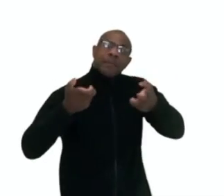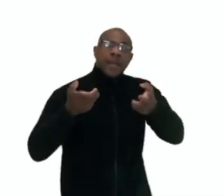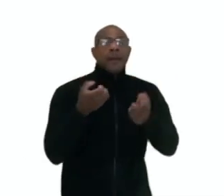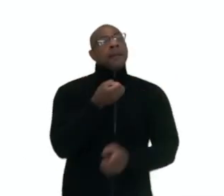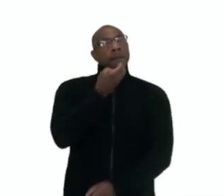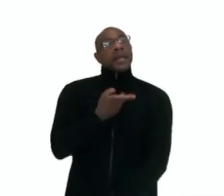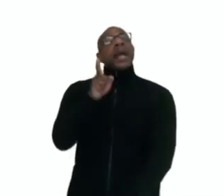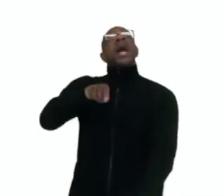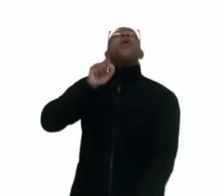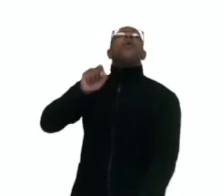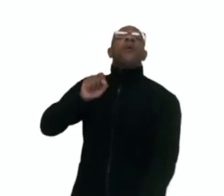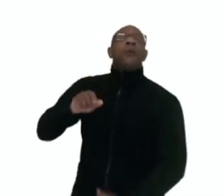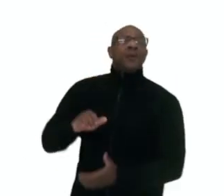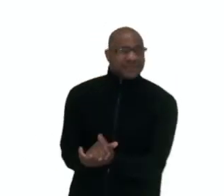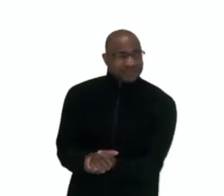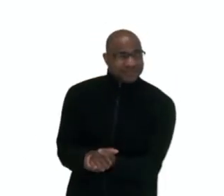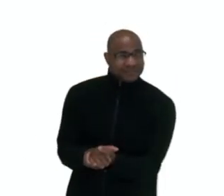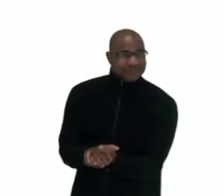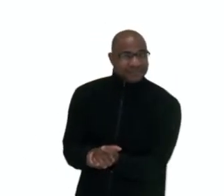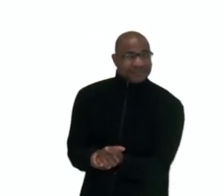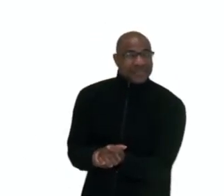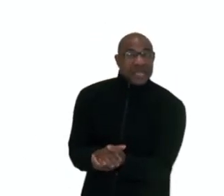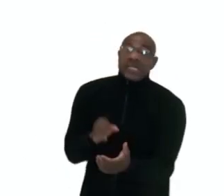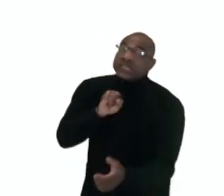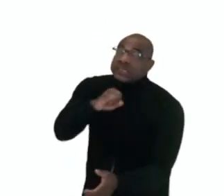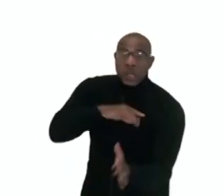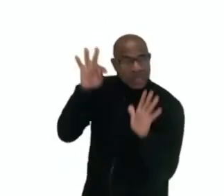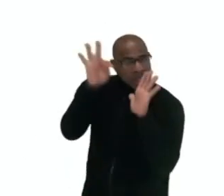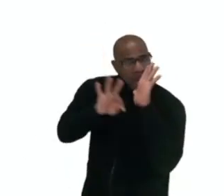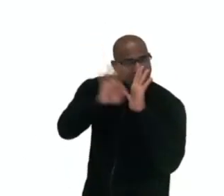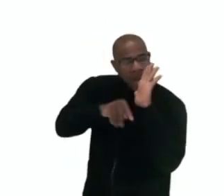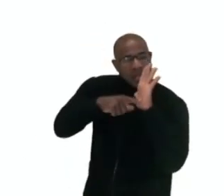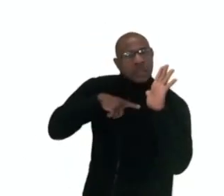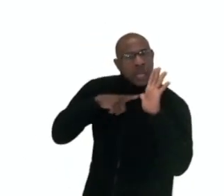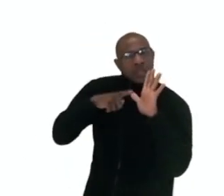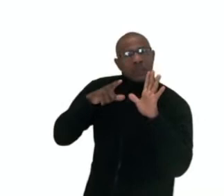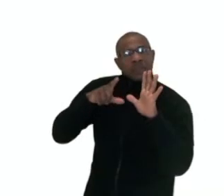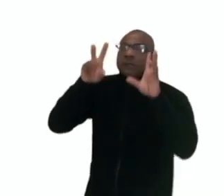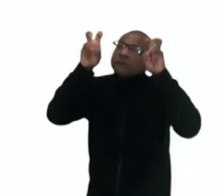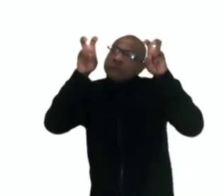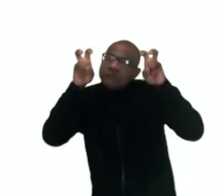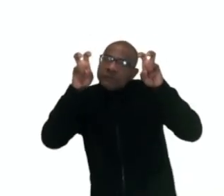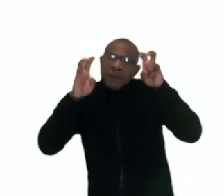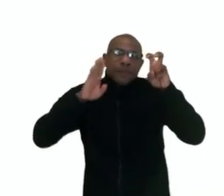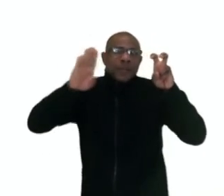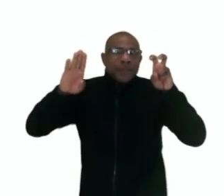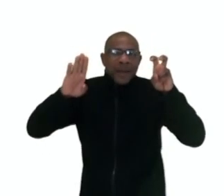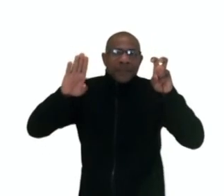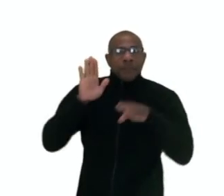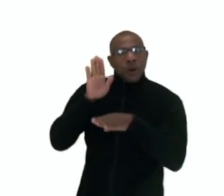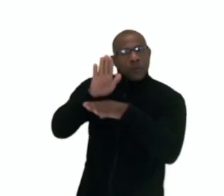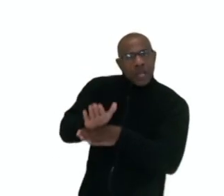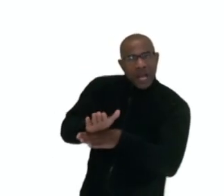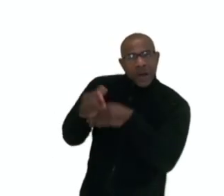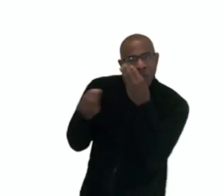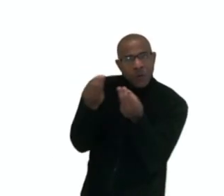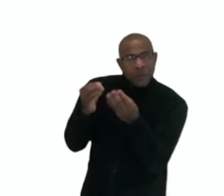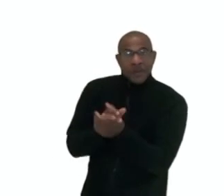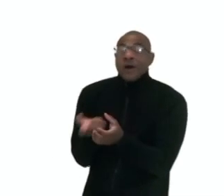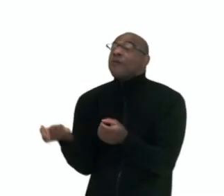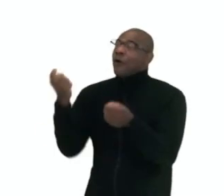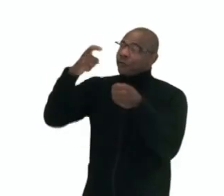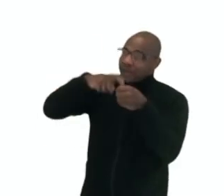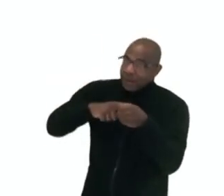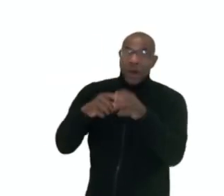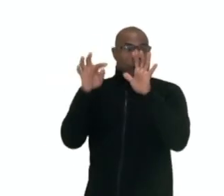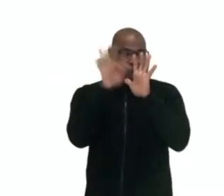bem, né? Se o texto tem título, principal e auxiliar. Então, nós voltamos